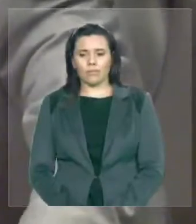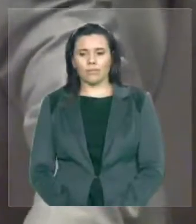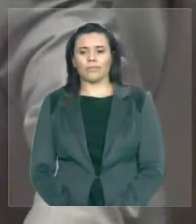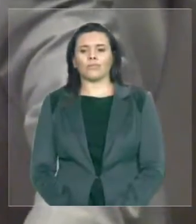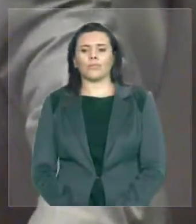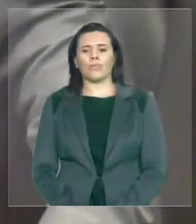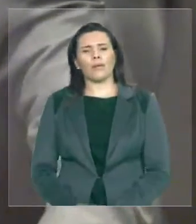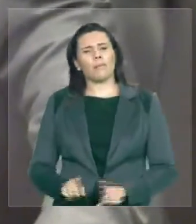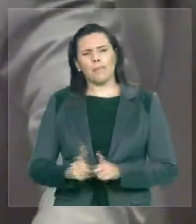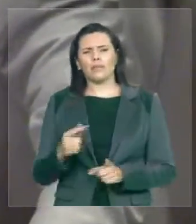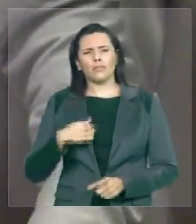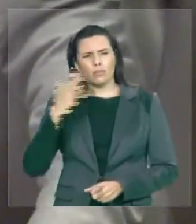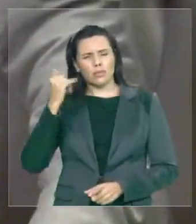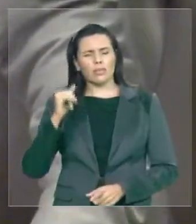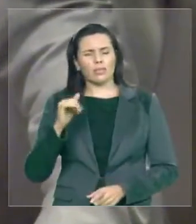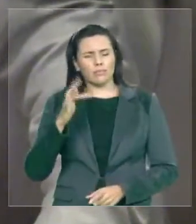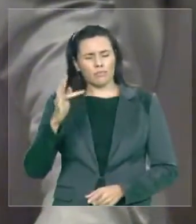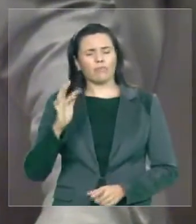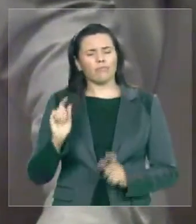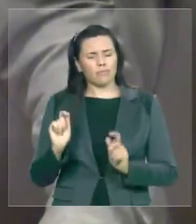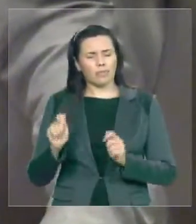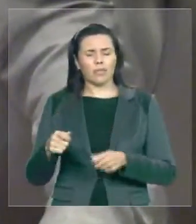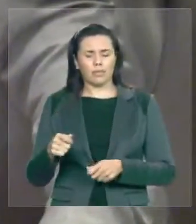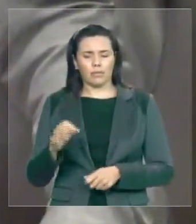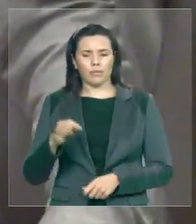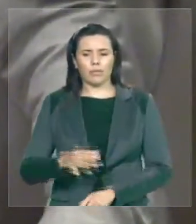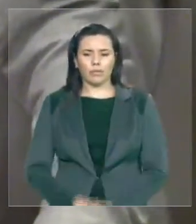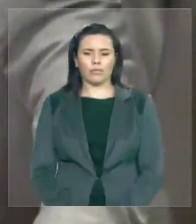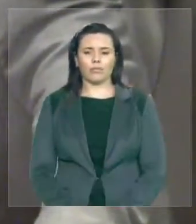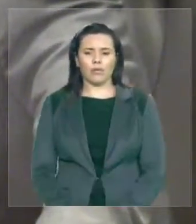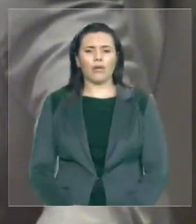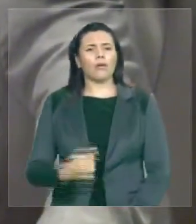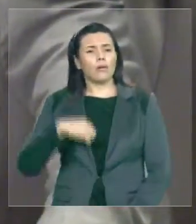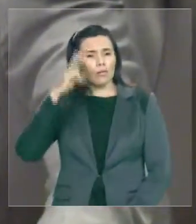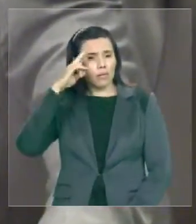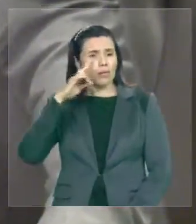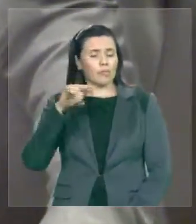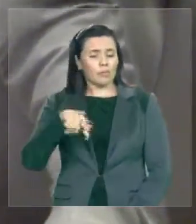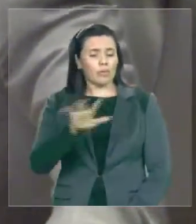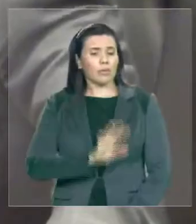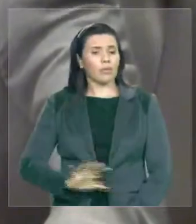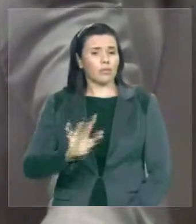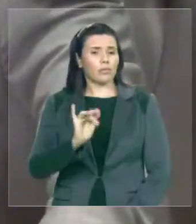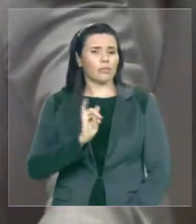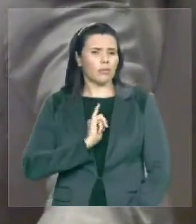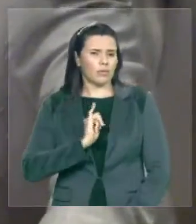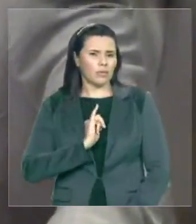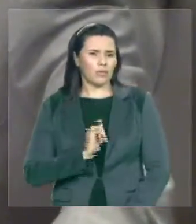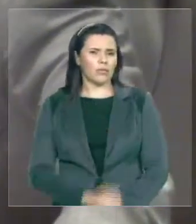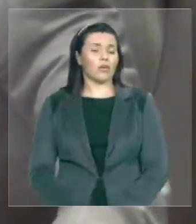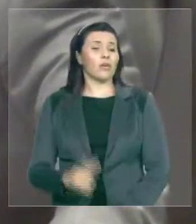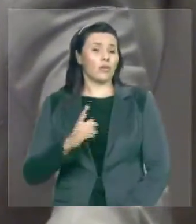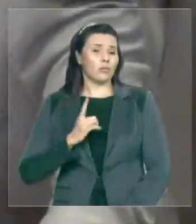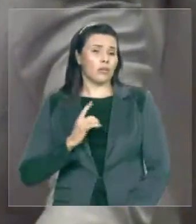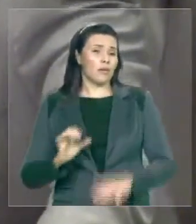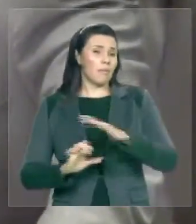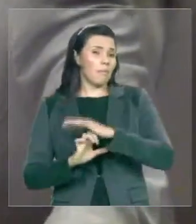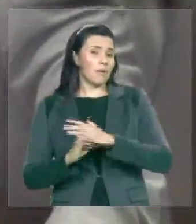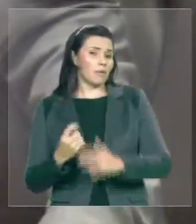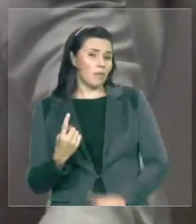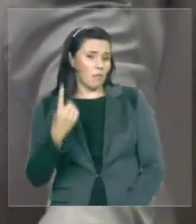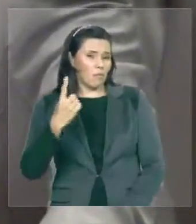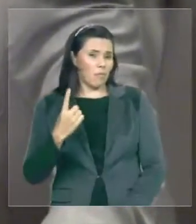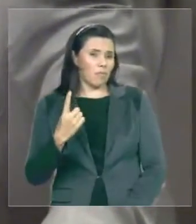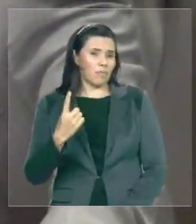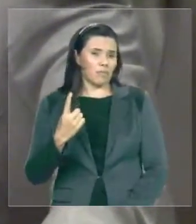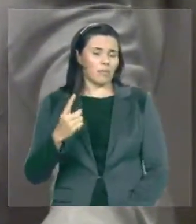tivemos muitos anos reféns de uma empresa de transporte público que massacrava, que humilhava